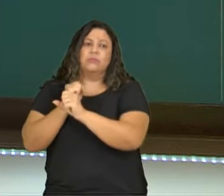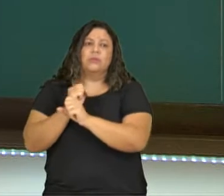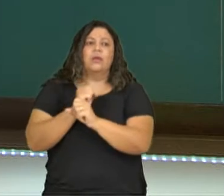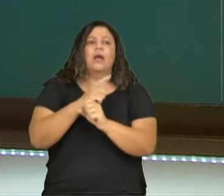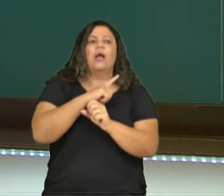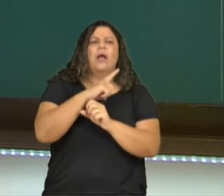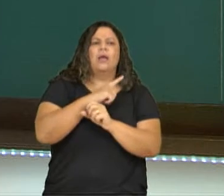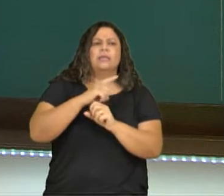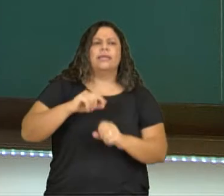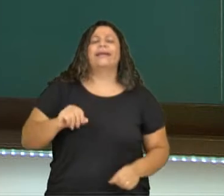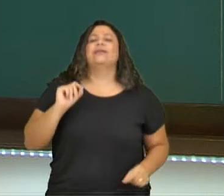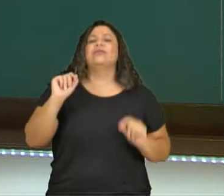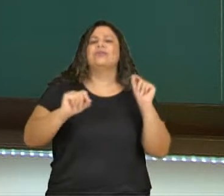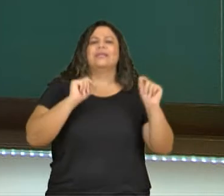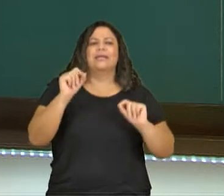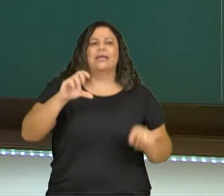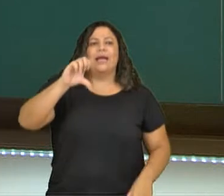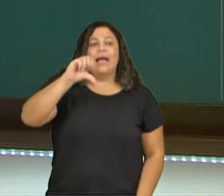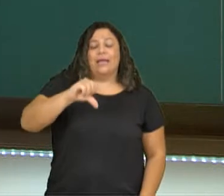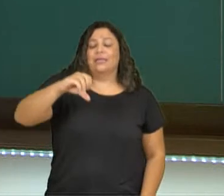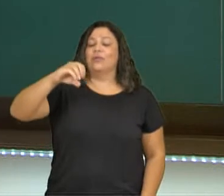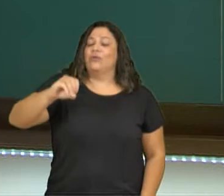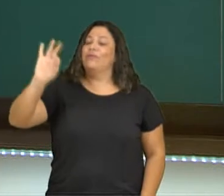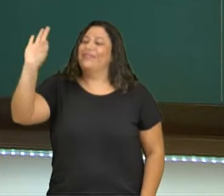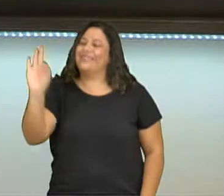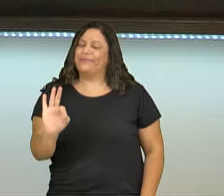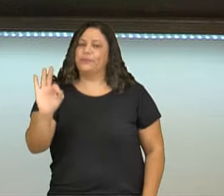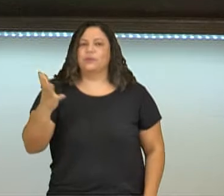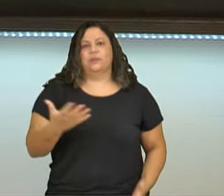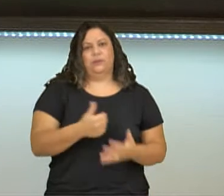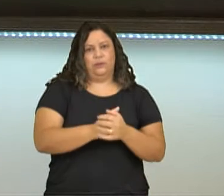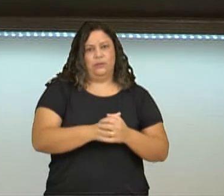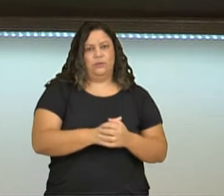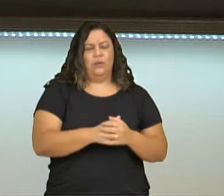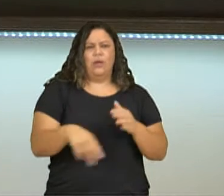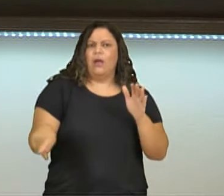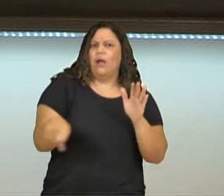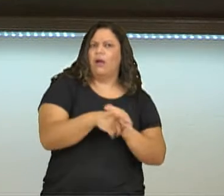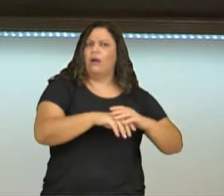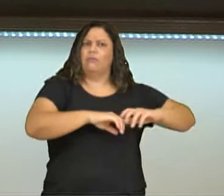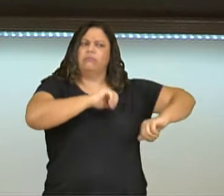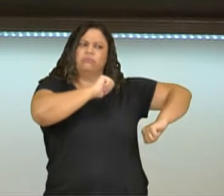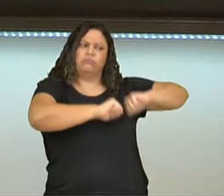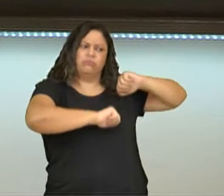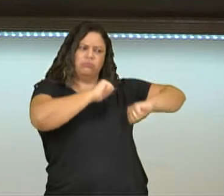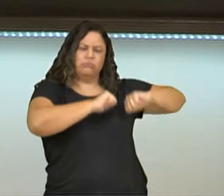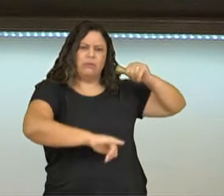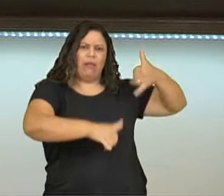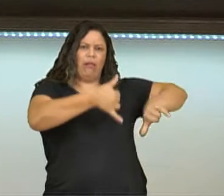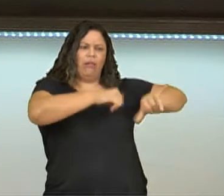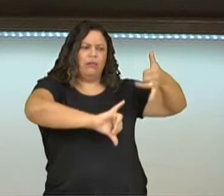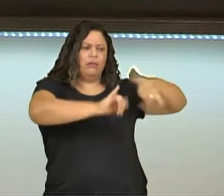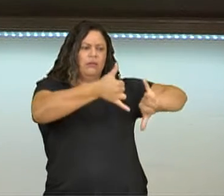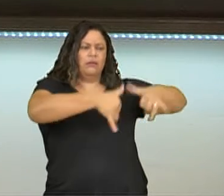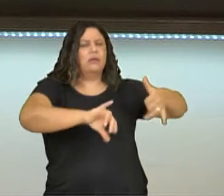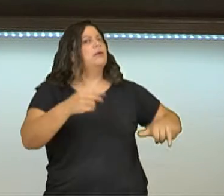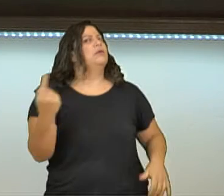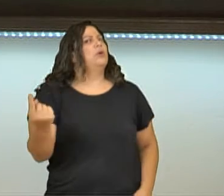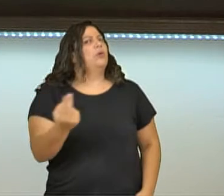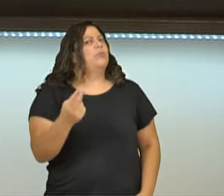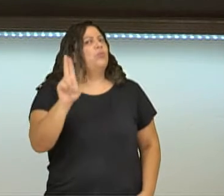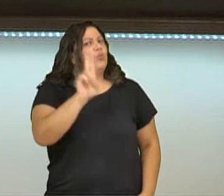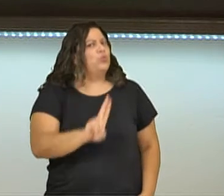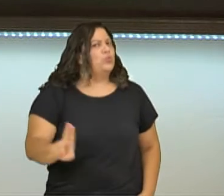a um rendimento de 90%. Veja, para a indústria, essa reação é muito útil, porque ela me dá um